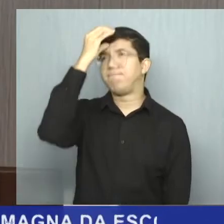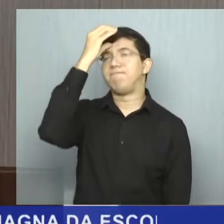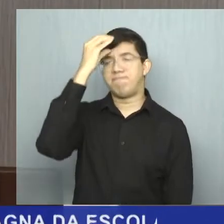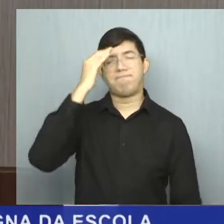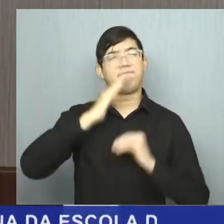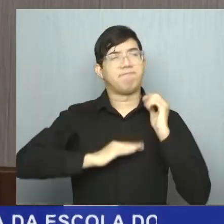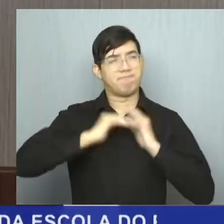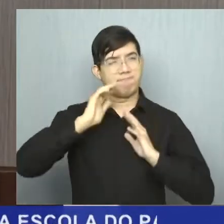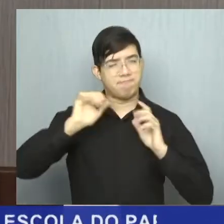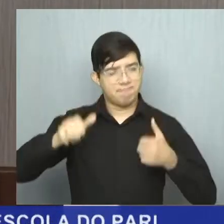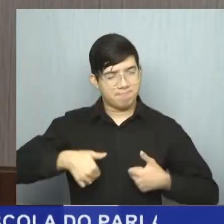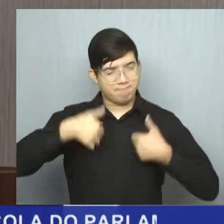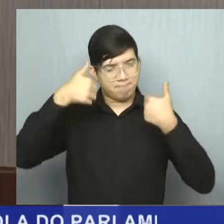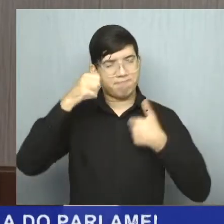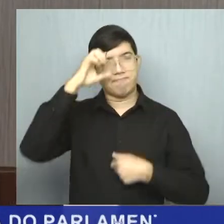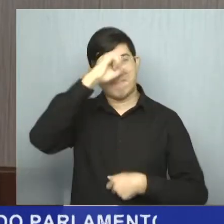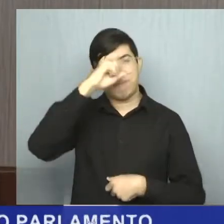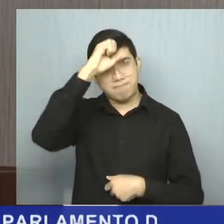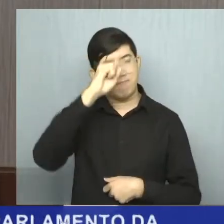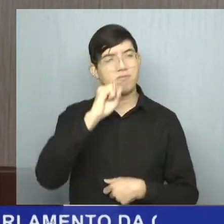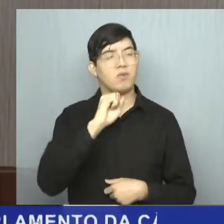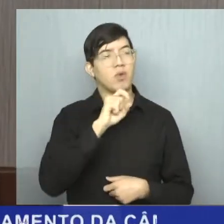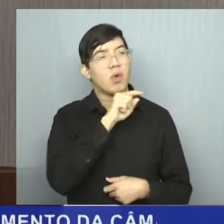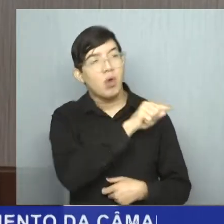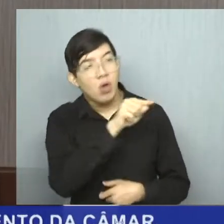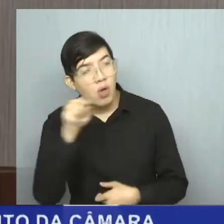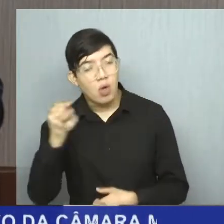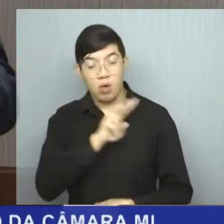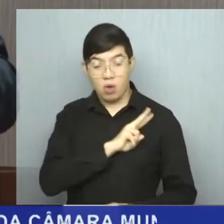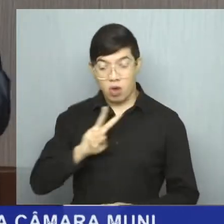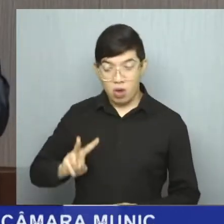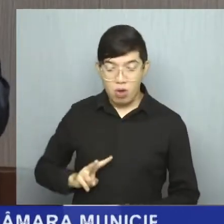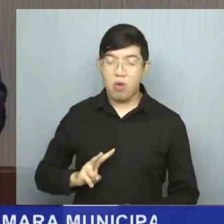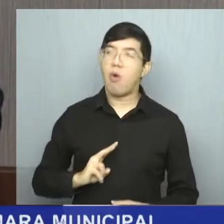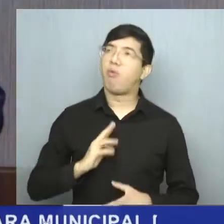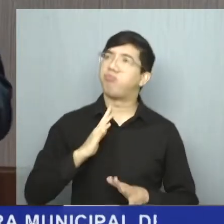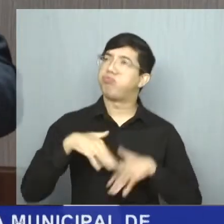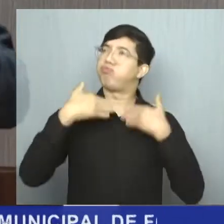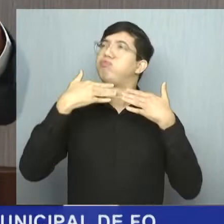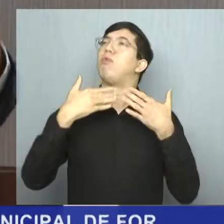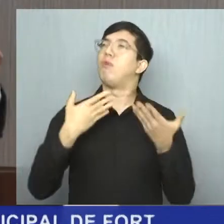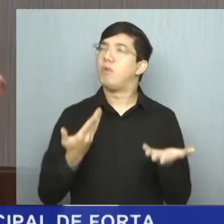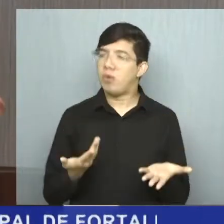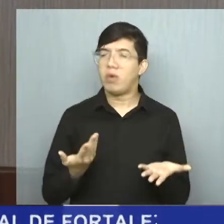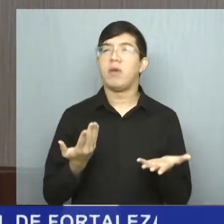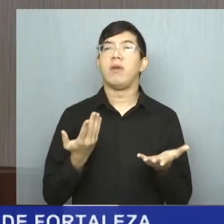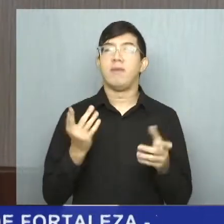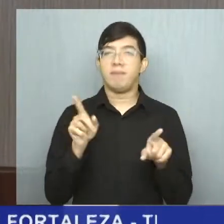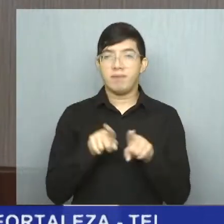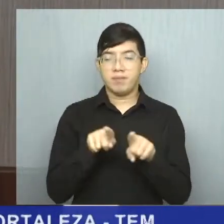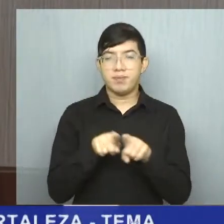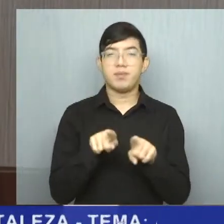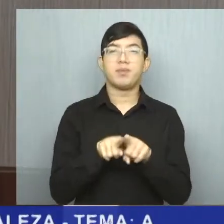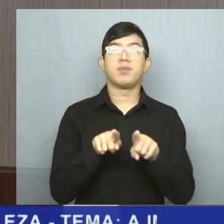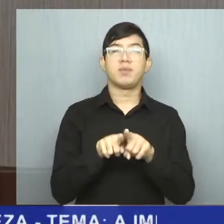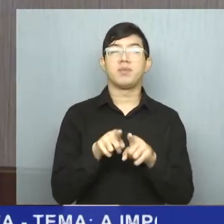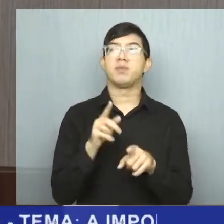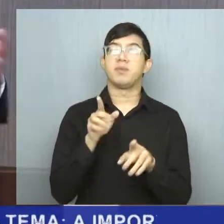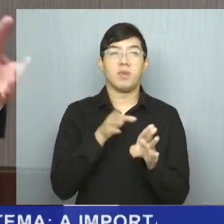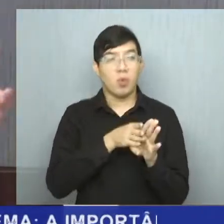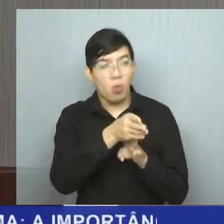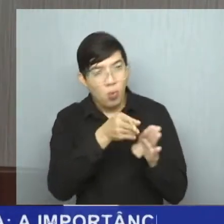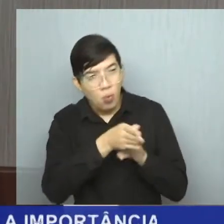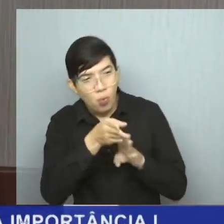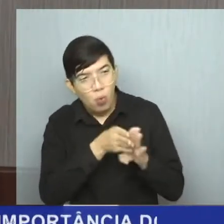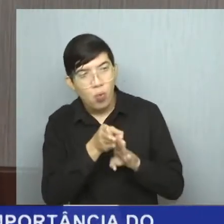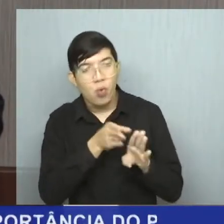cada vez mais o trabalho dos vereadores e assim, claro, daqueles que dão assessoria, daqueles